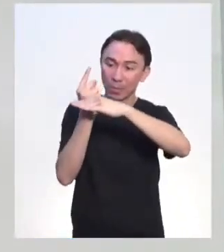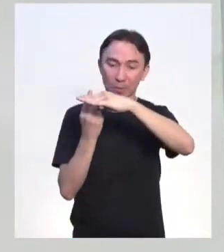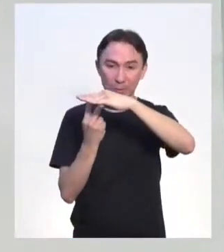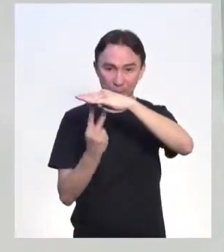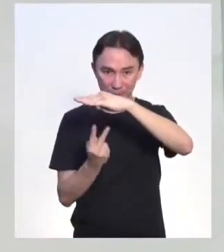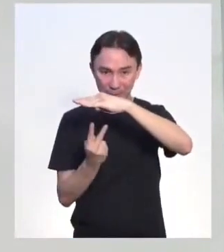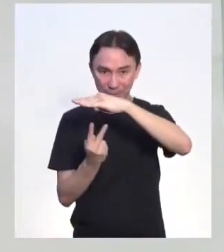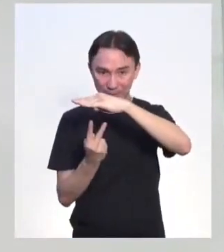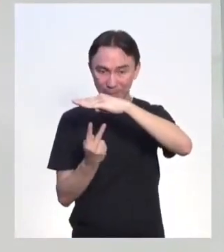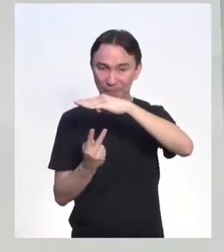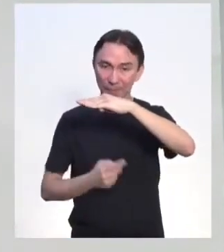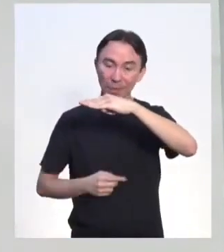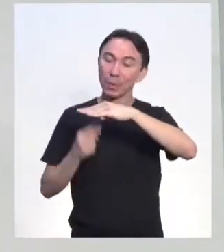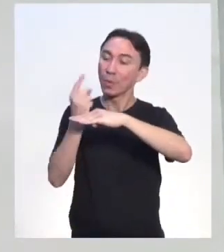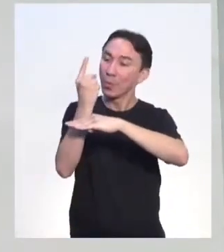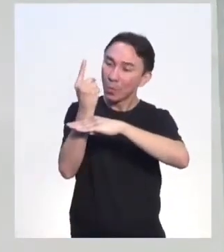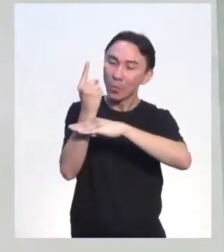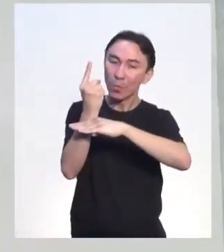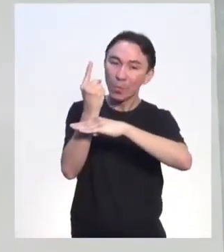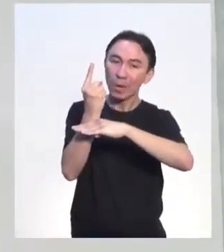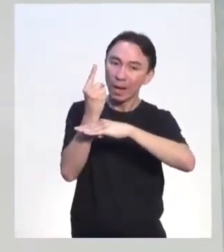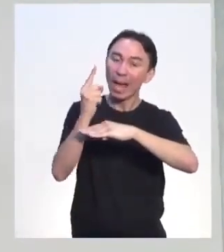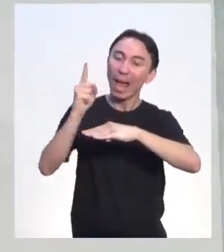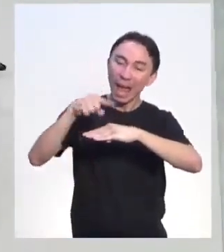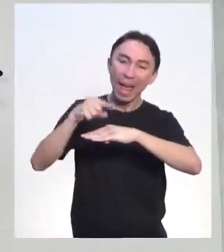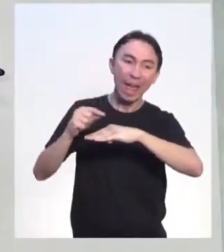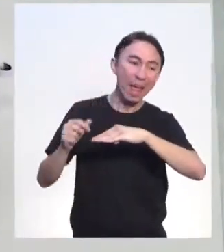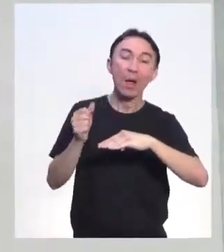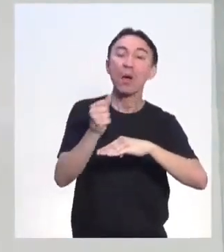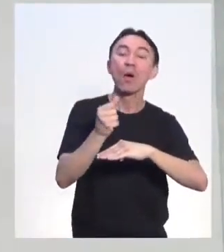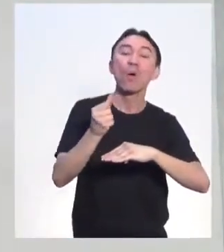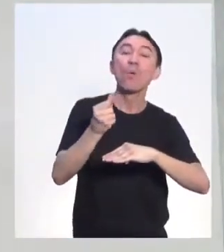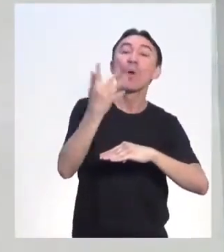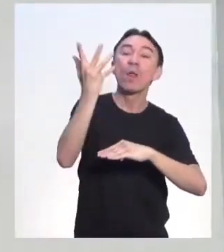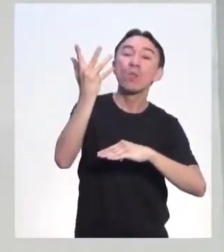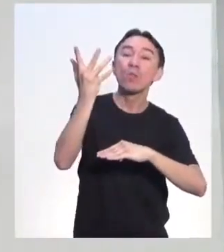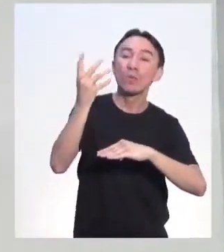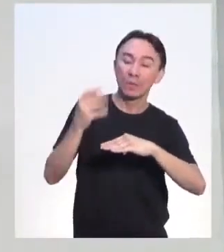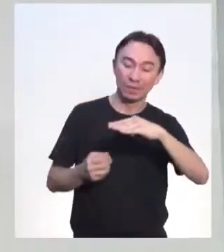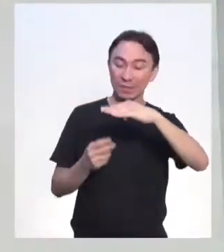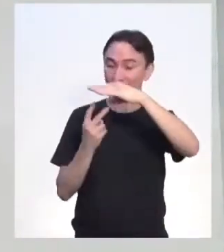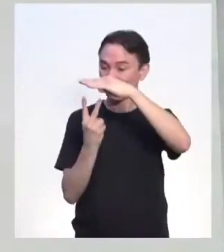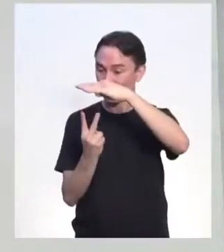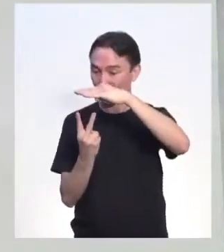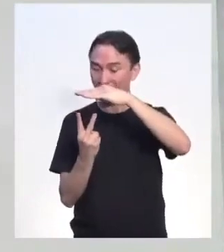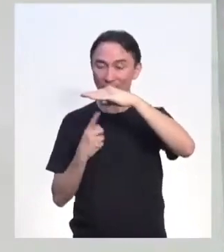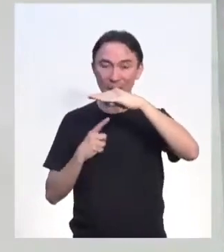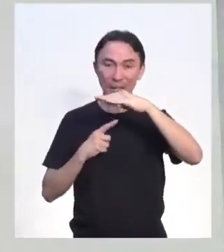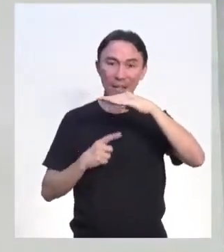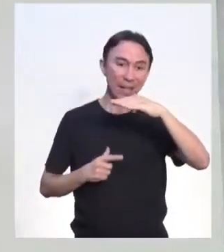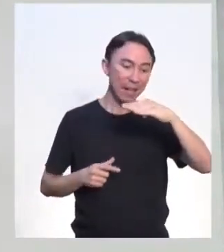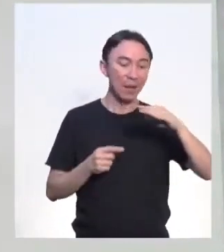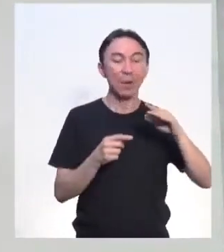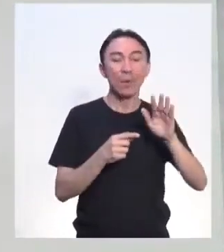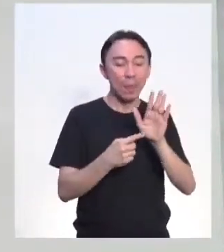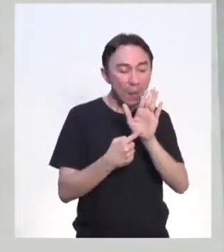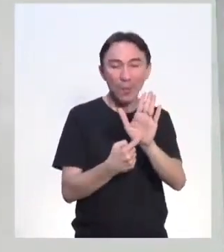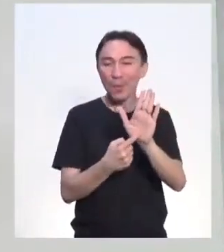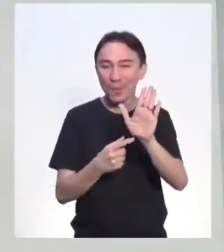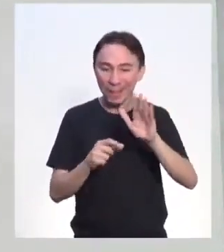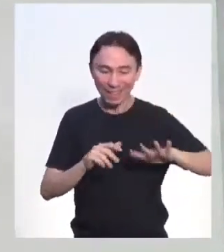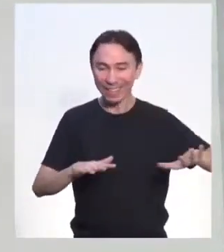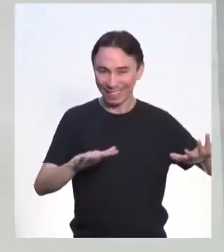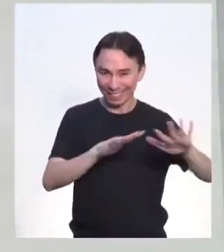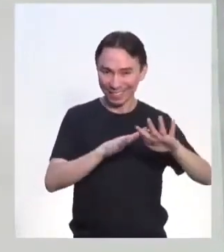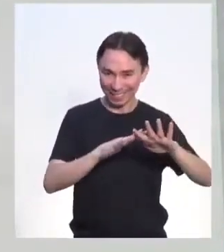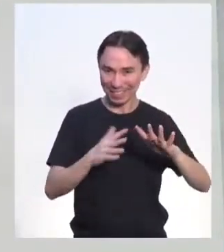de elementos do meu evento, que é sair o coroa, e o número de baixo é a quantidade de elementos do meu espaço amostral, que é cara e coroa, que é o